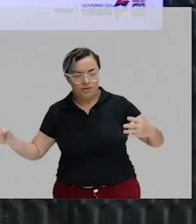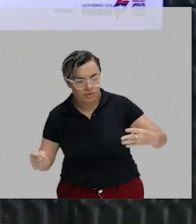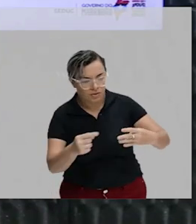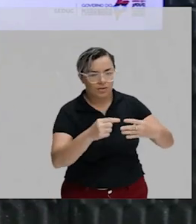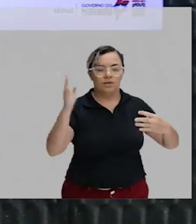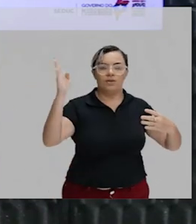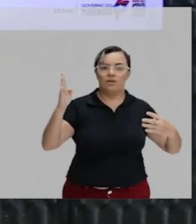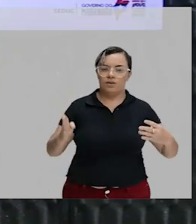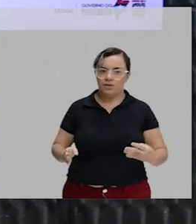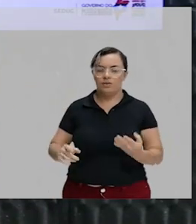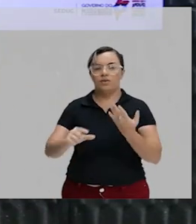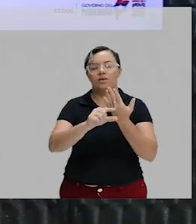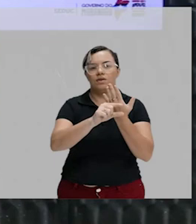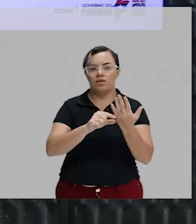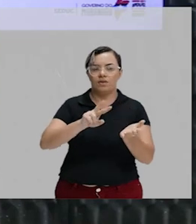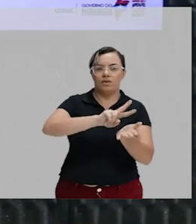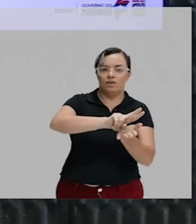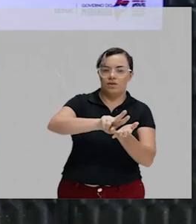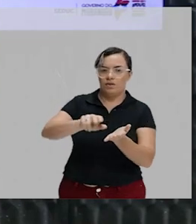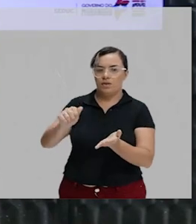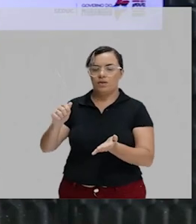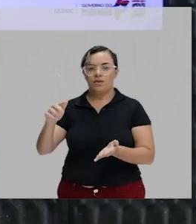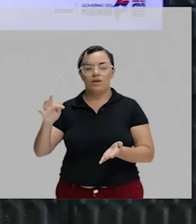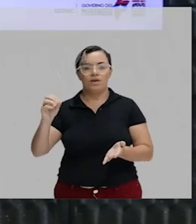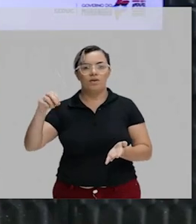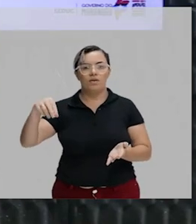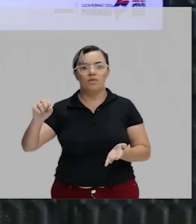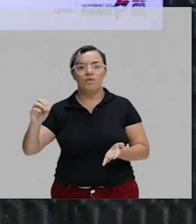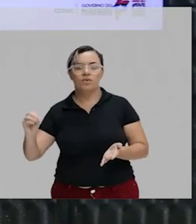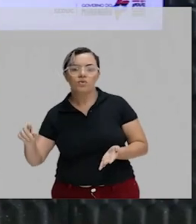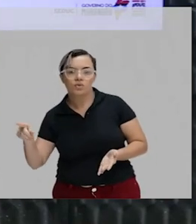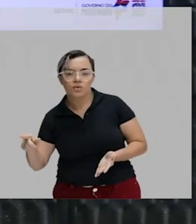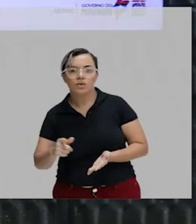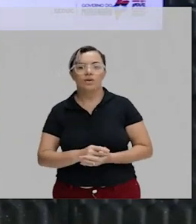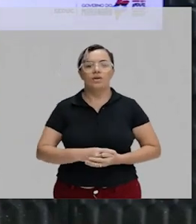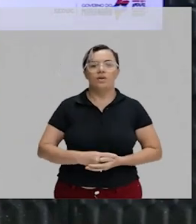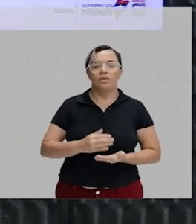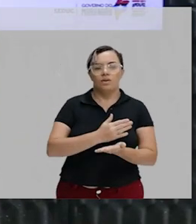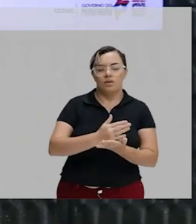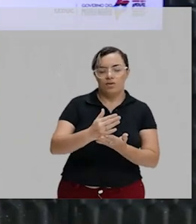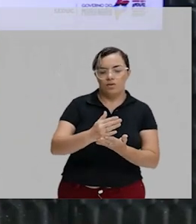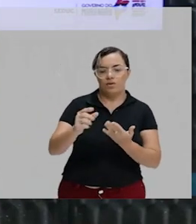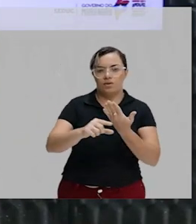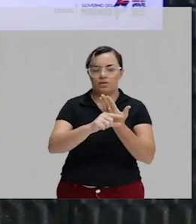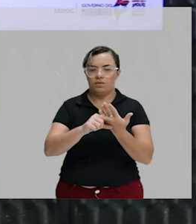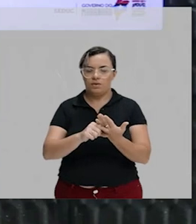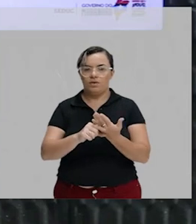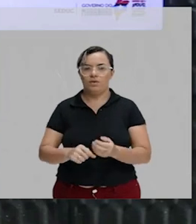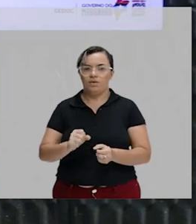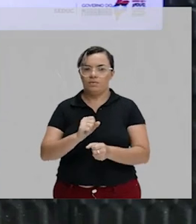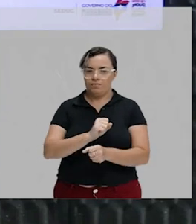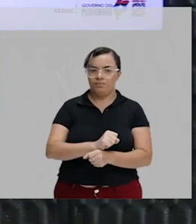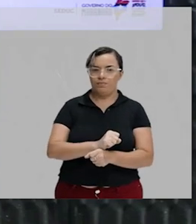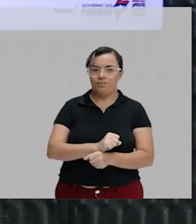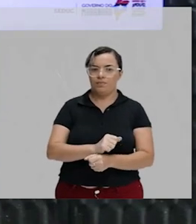Afonso Guimarães Cruz e Souza Missal e broques é o início da obra aqui no Brasil e eu fico por aqui depois a gente